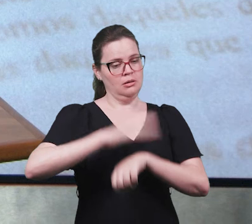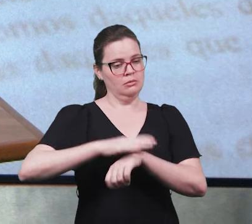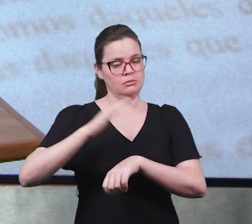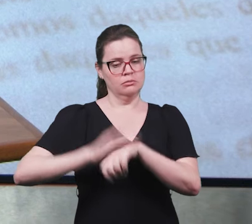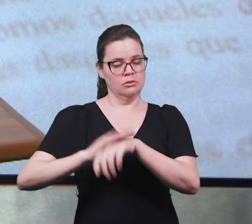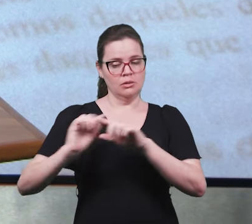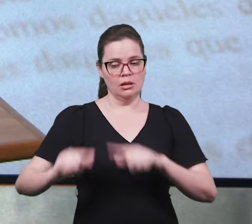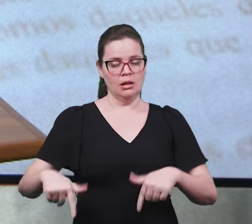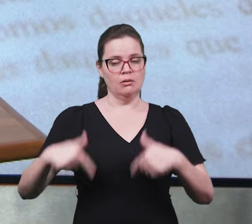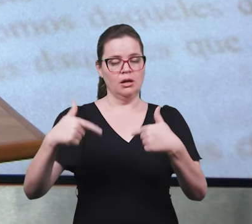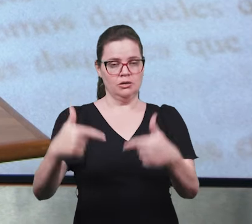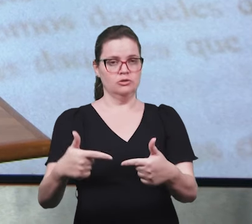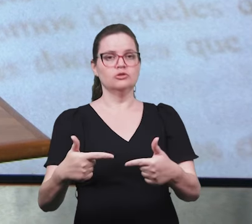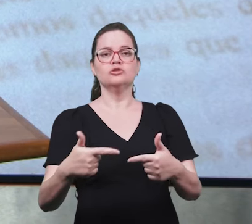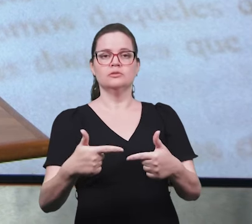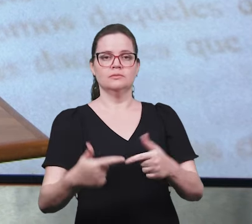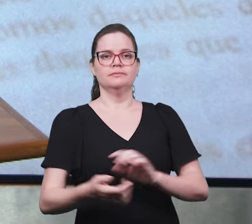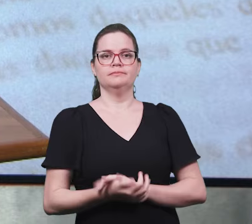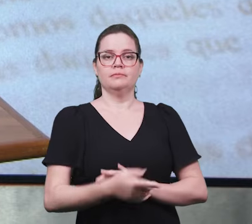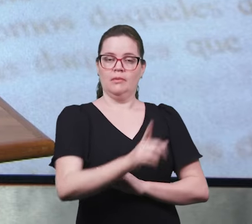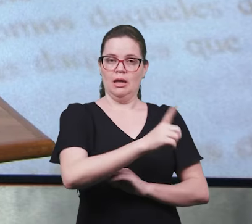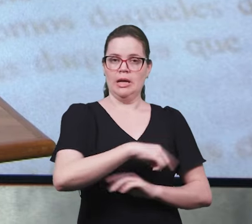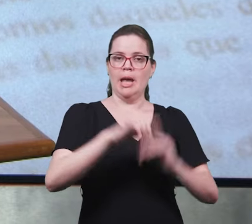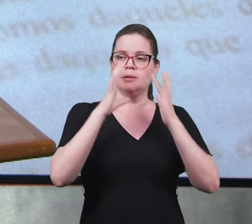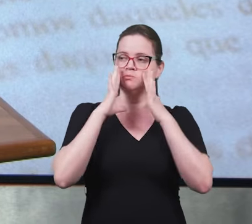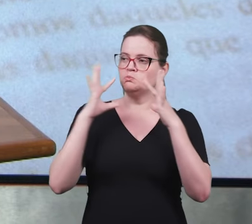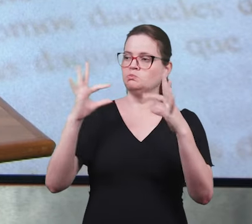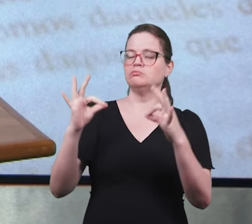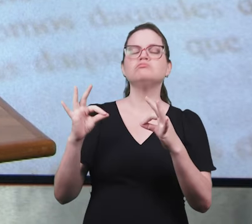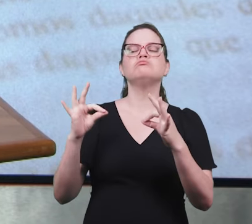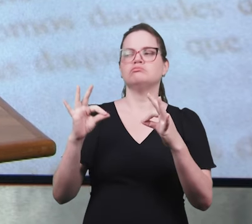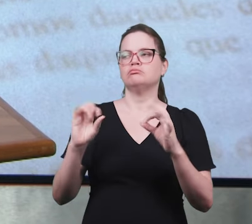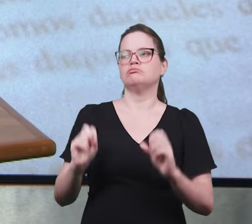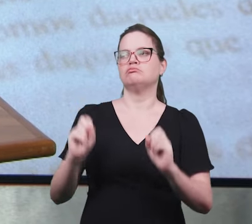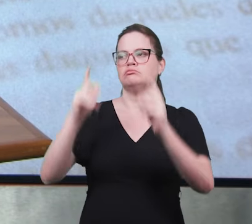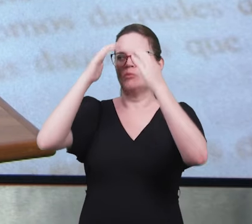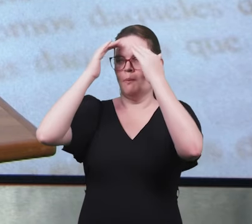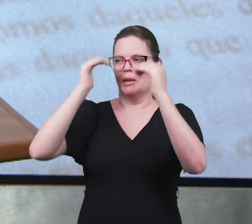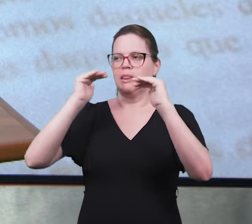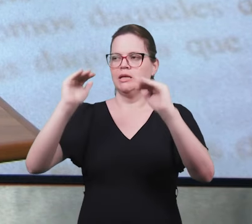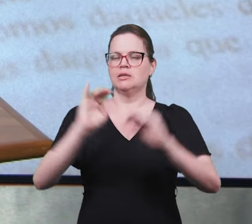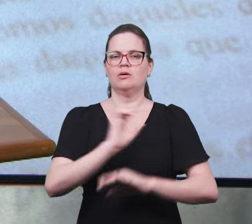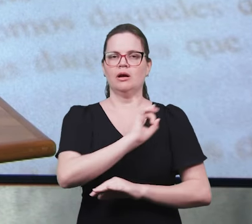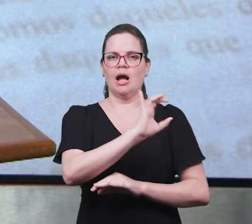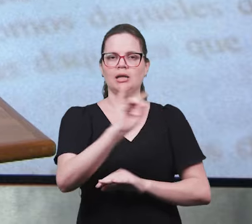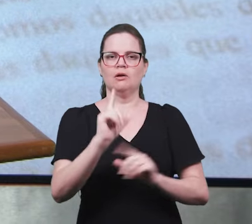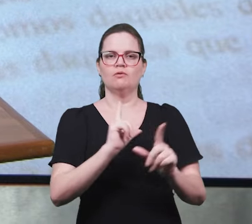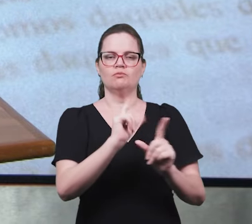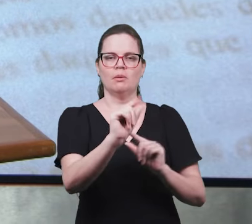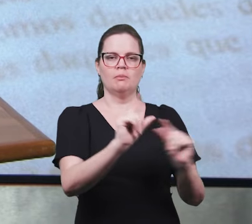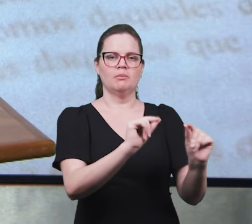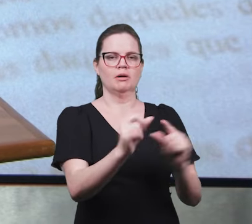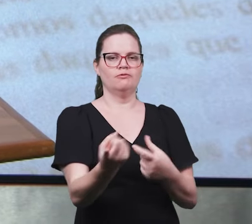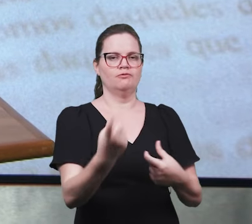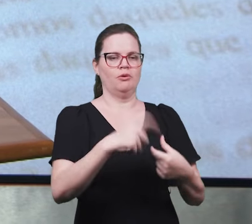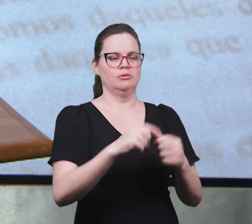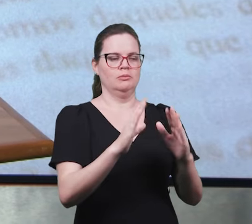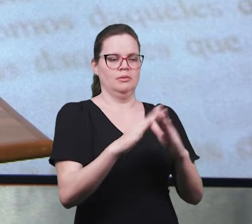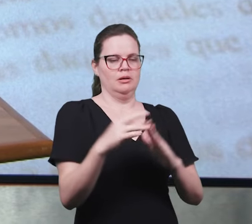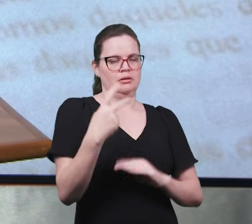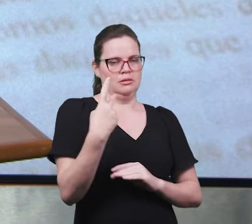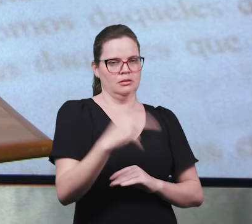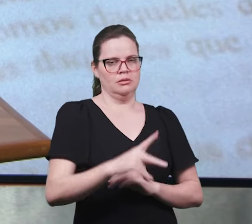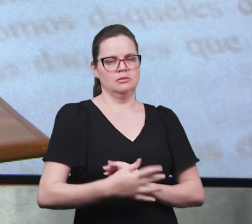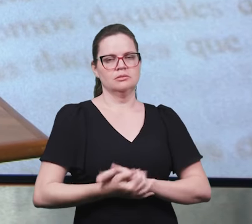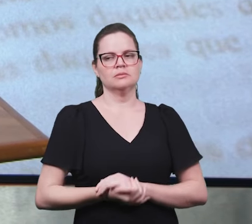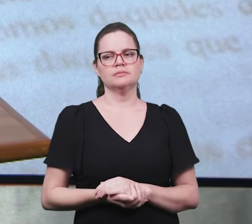fiz esta obra. E ouviram a palavra do Senhor, voltaram segundo a palavra